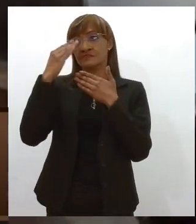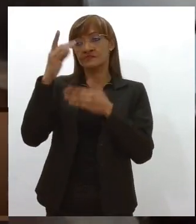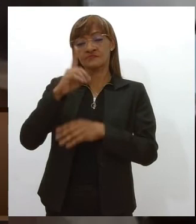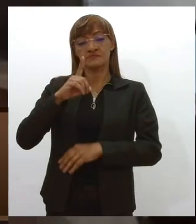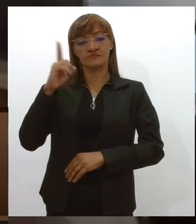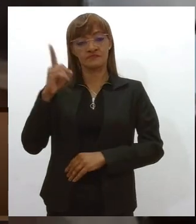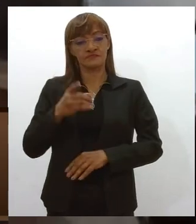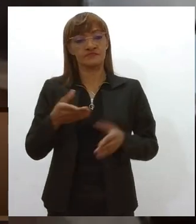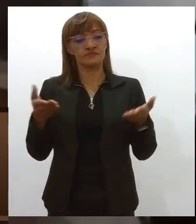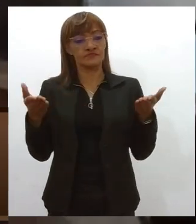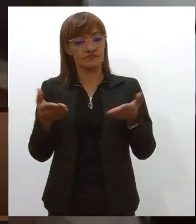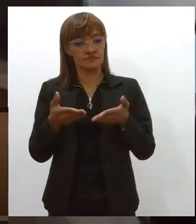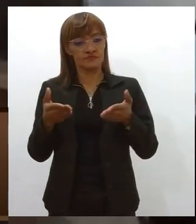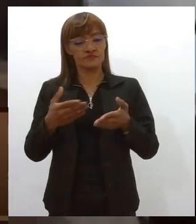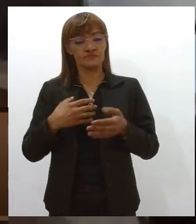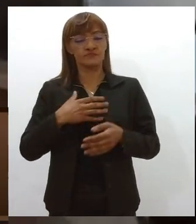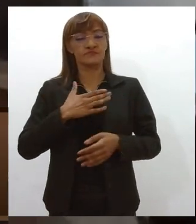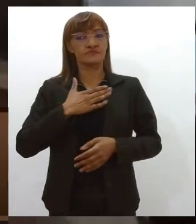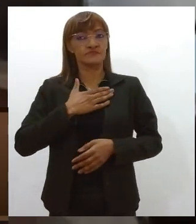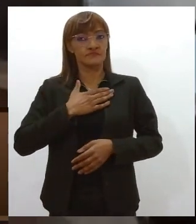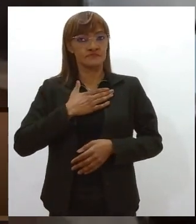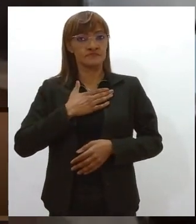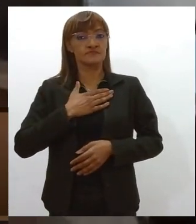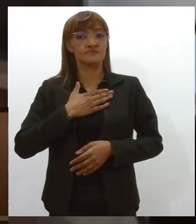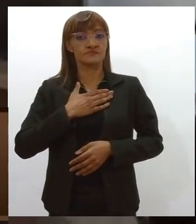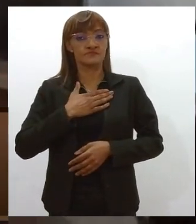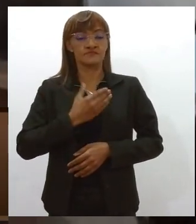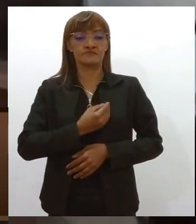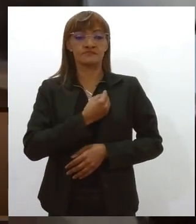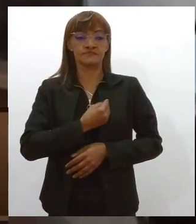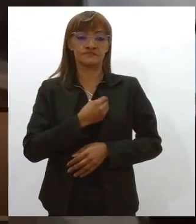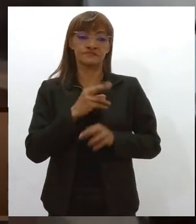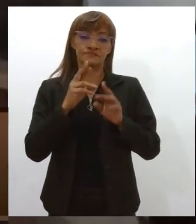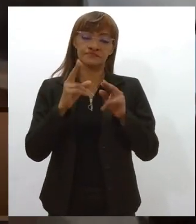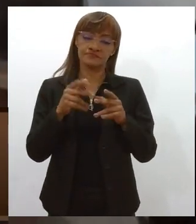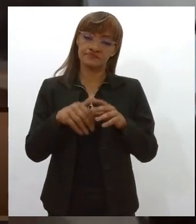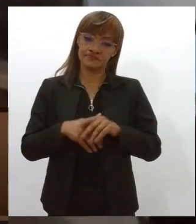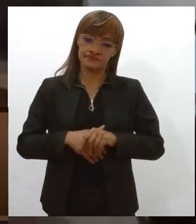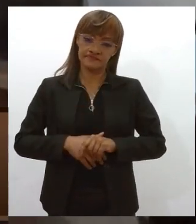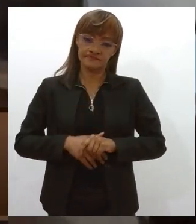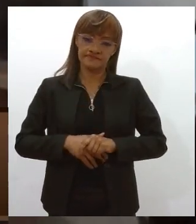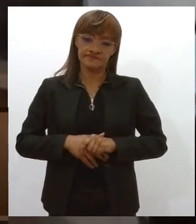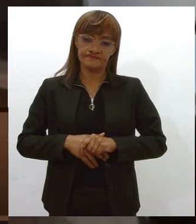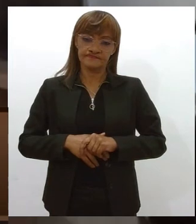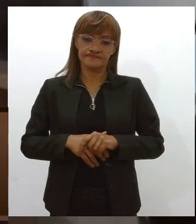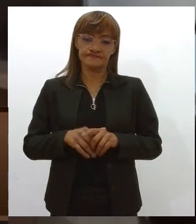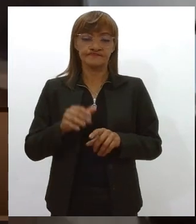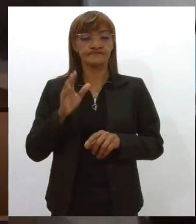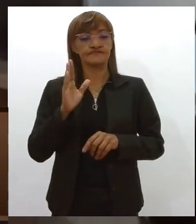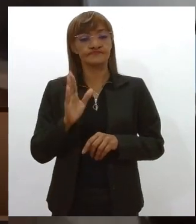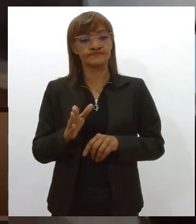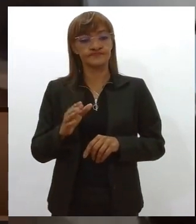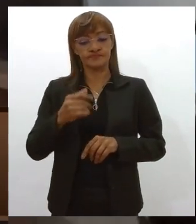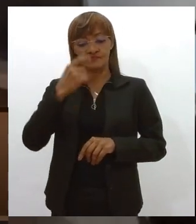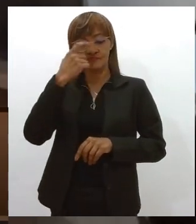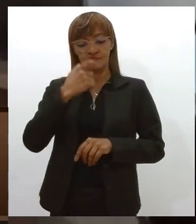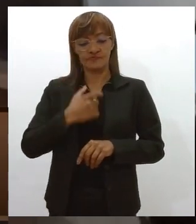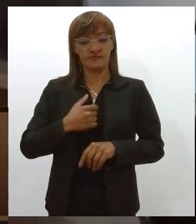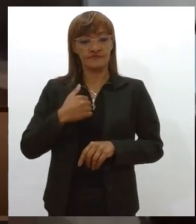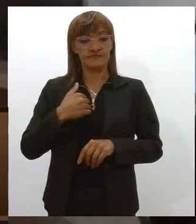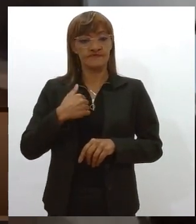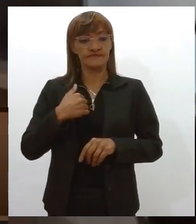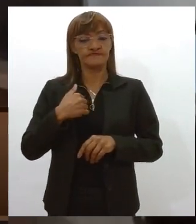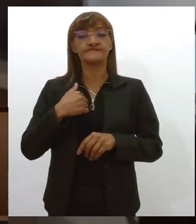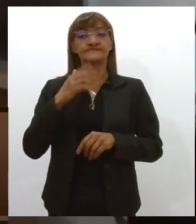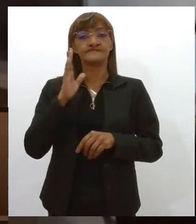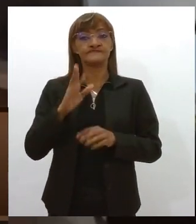bem trabalhada em mim. E eu acho que essa voz atípica, né? Essa voz de uma mãe atípica dentro da Lese vai